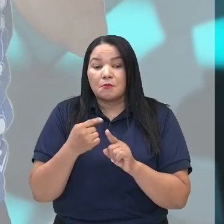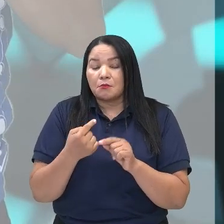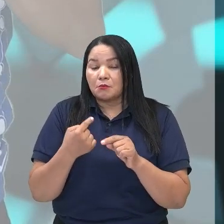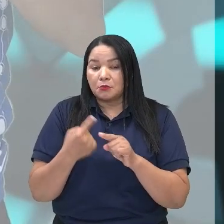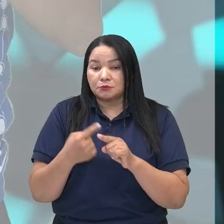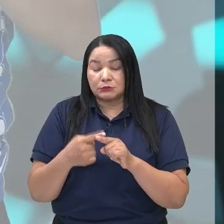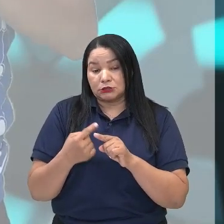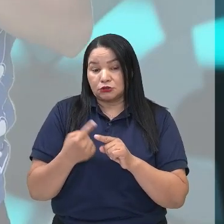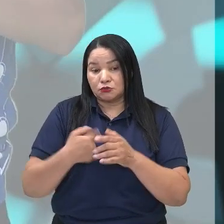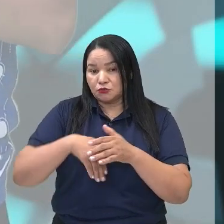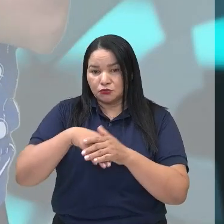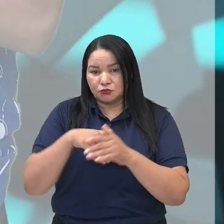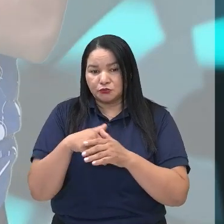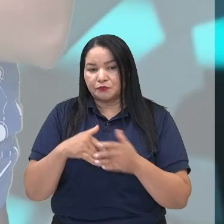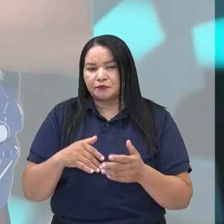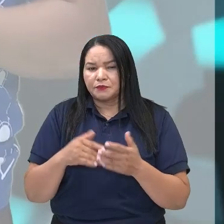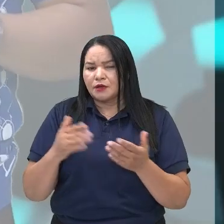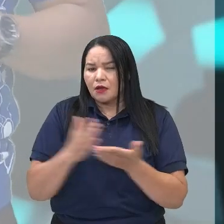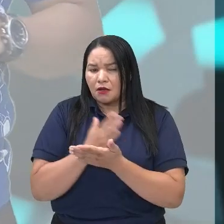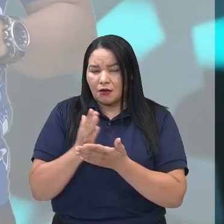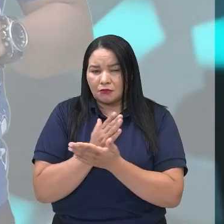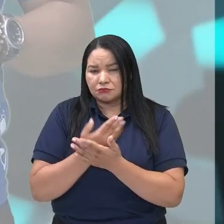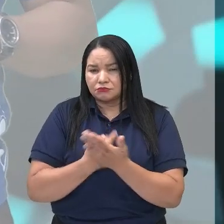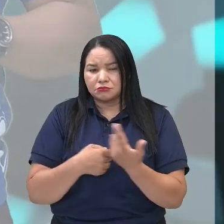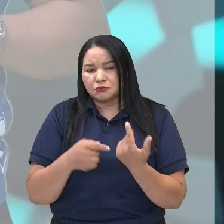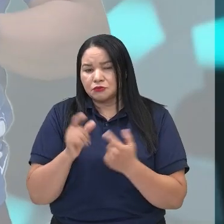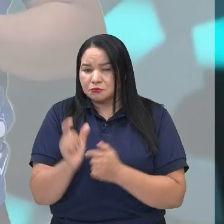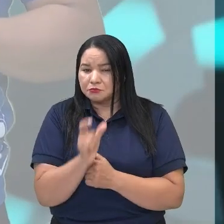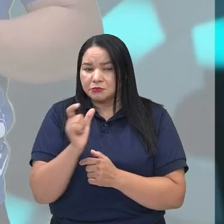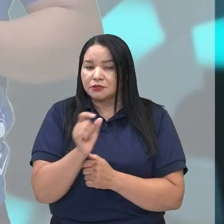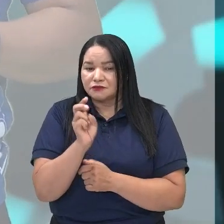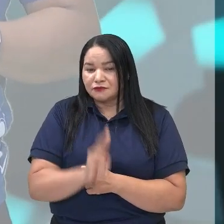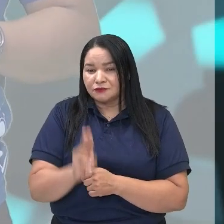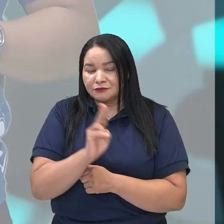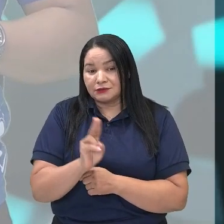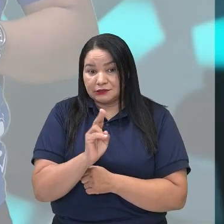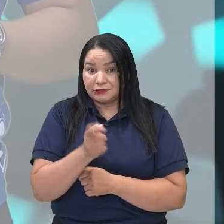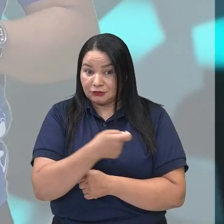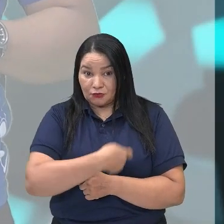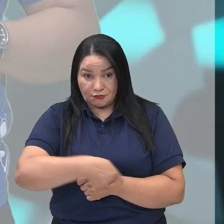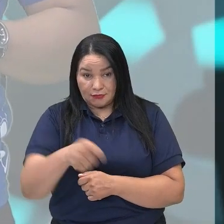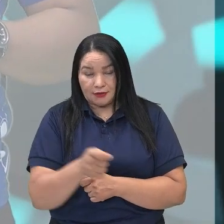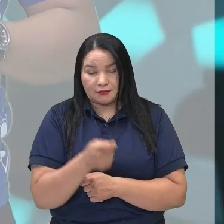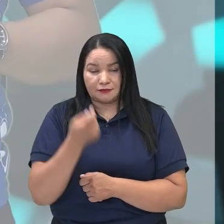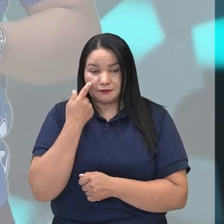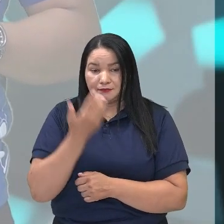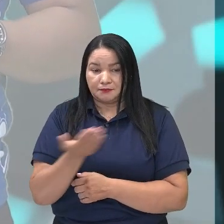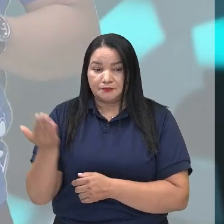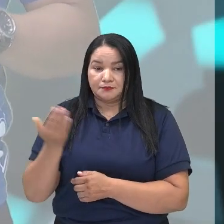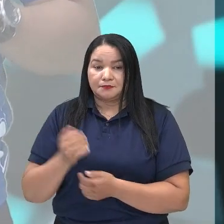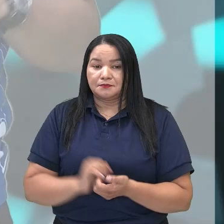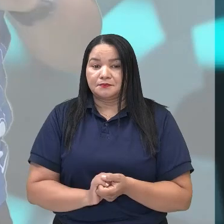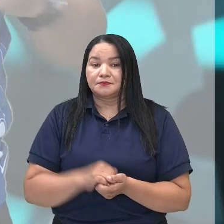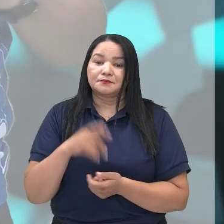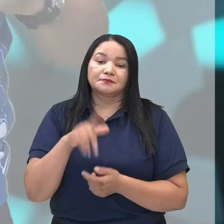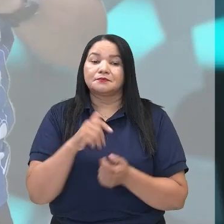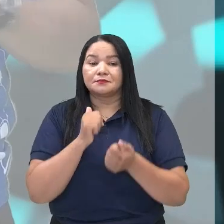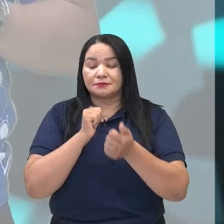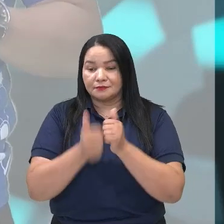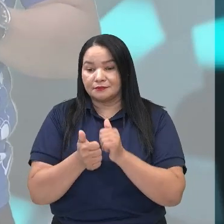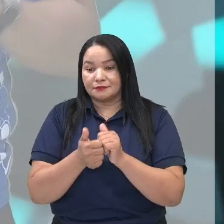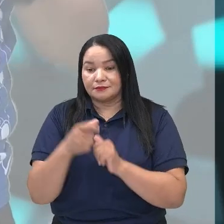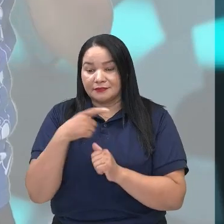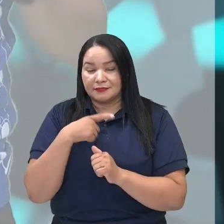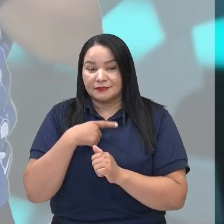A gente vai conhecer alguns termos utilizados, olha só, no tênis. Ele é um esporte que conta com alguns